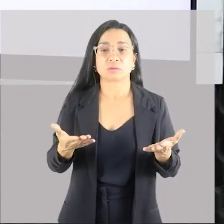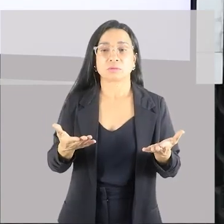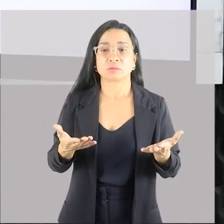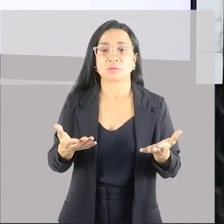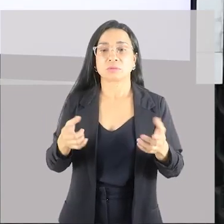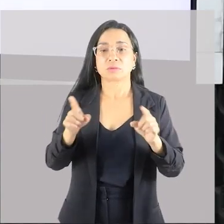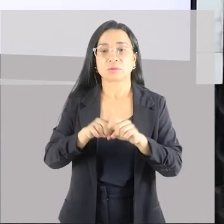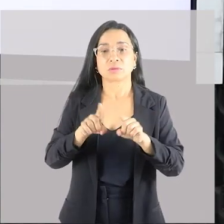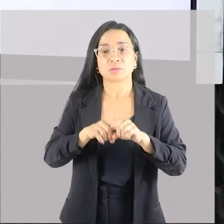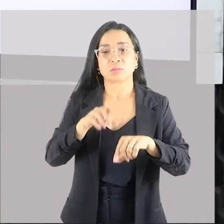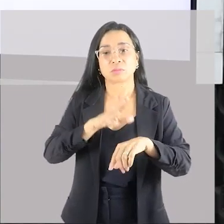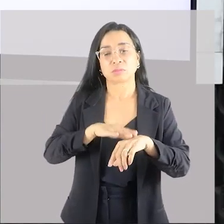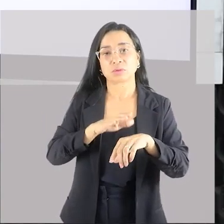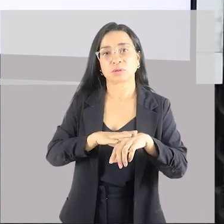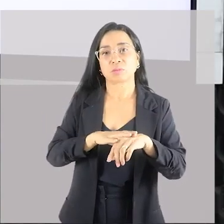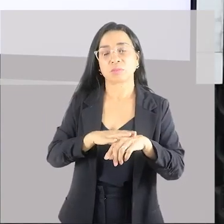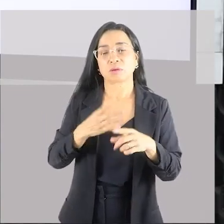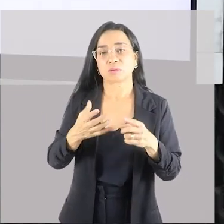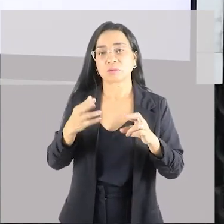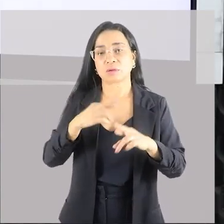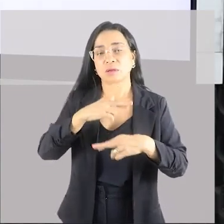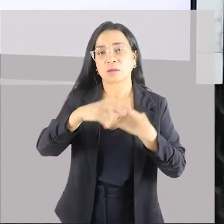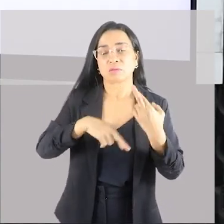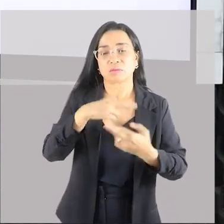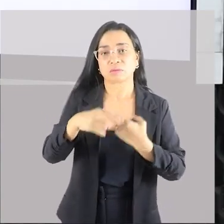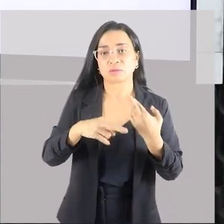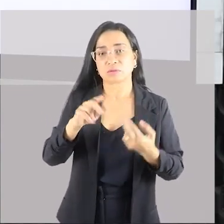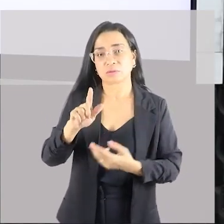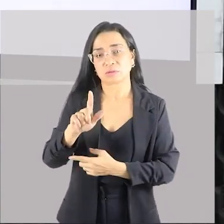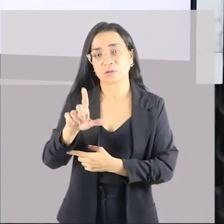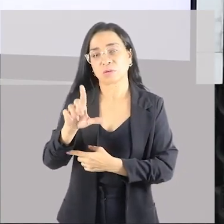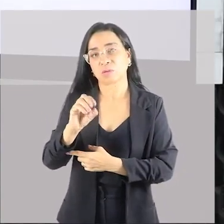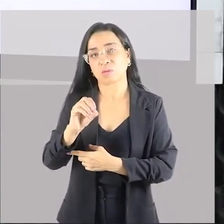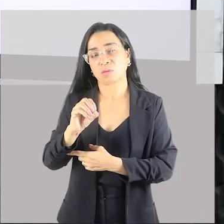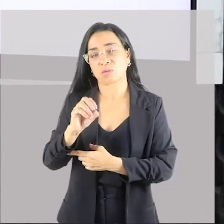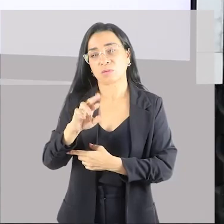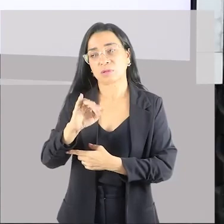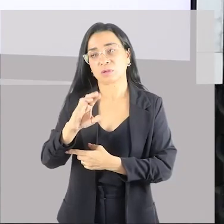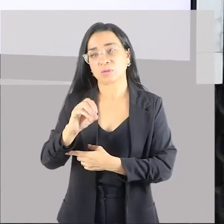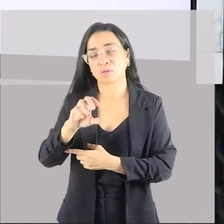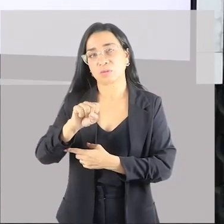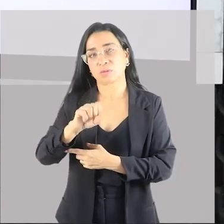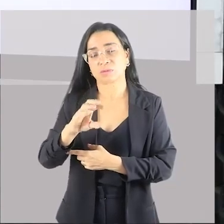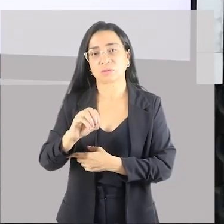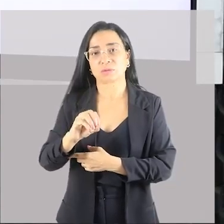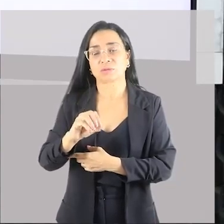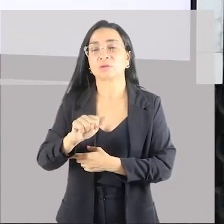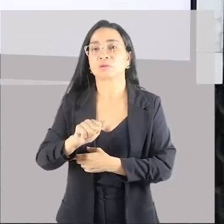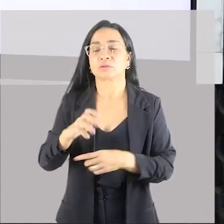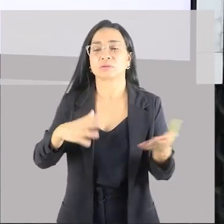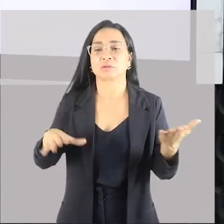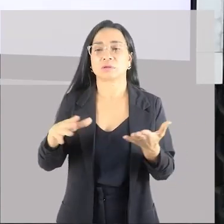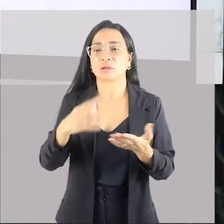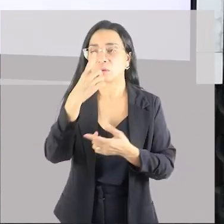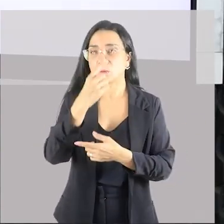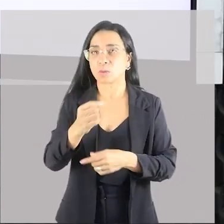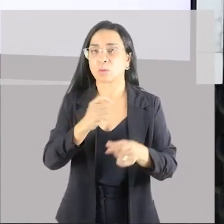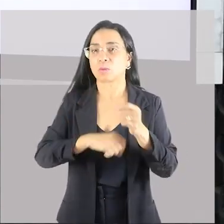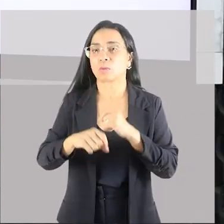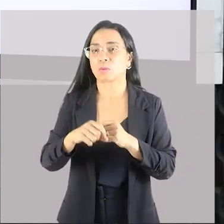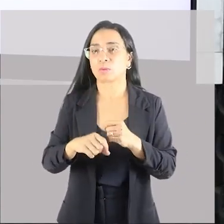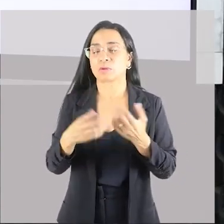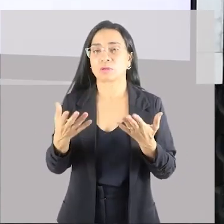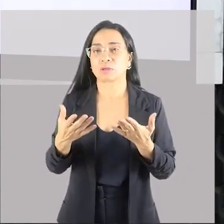chamado Gloriosa. Se Rousseau, que nós lemos ainda agora, é patrono da Revolução Francesa, Locke é um dos patronos